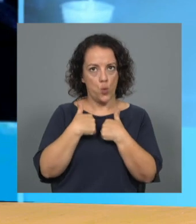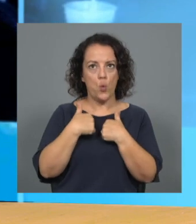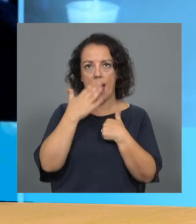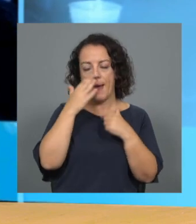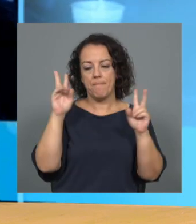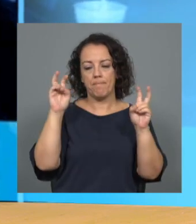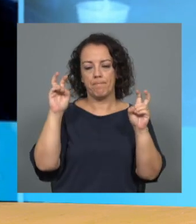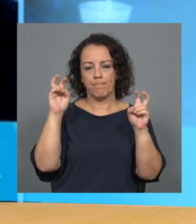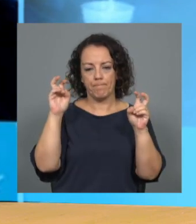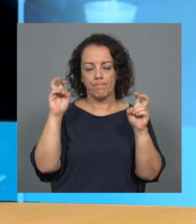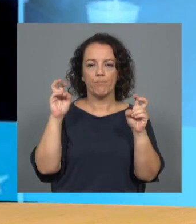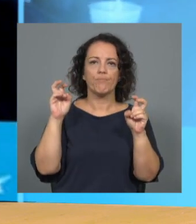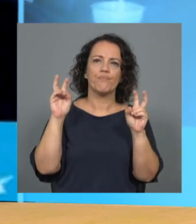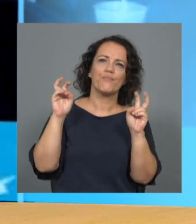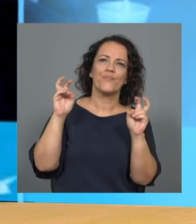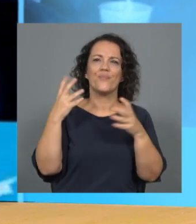a